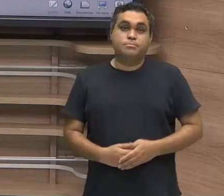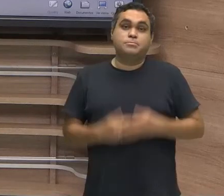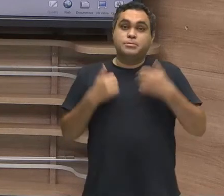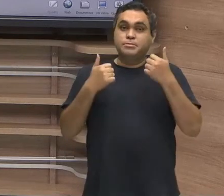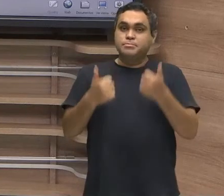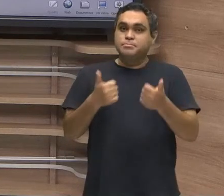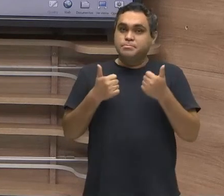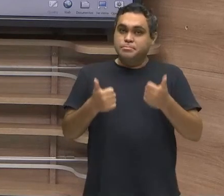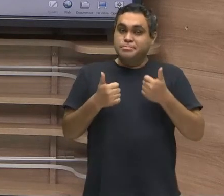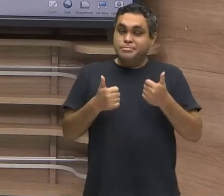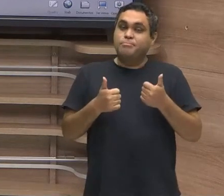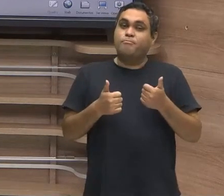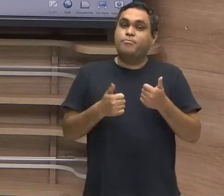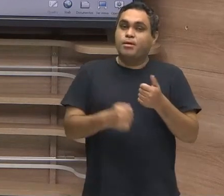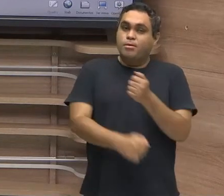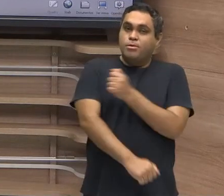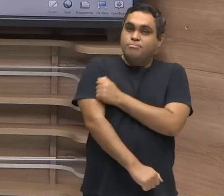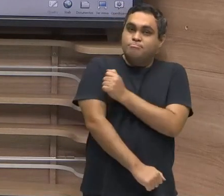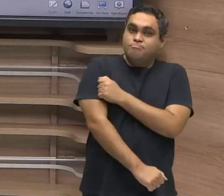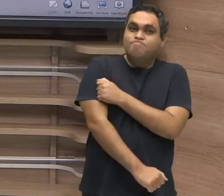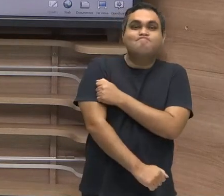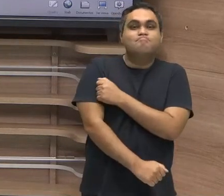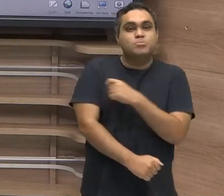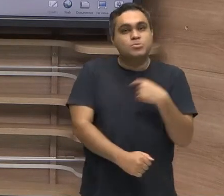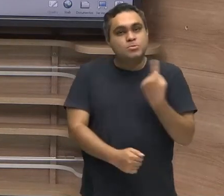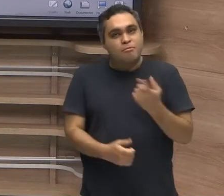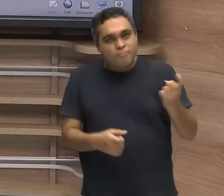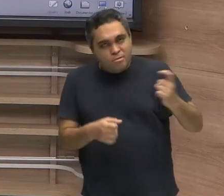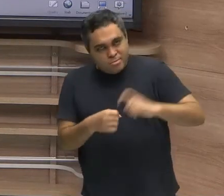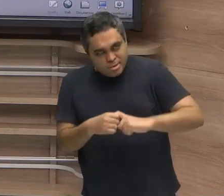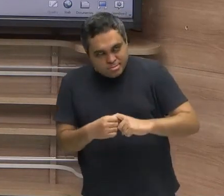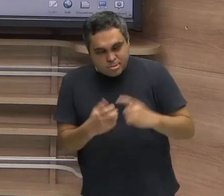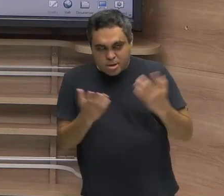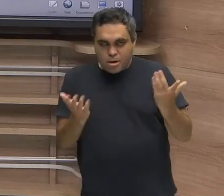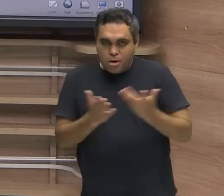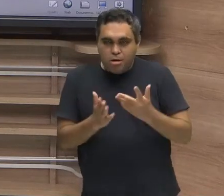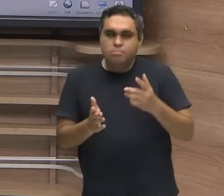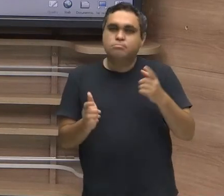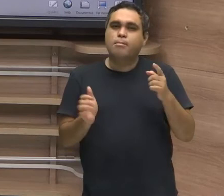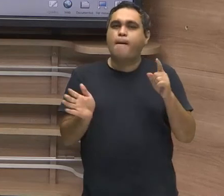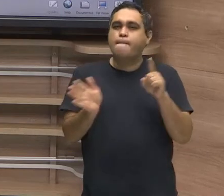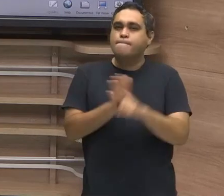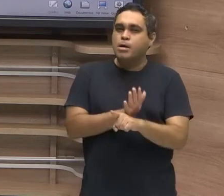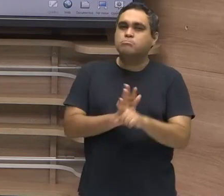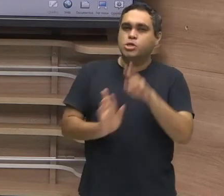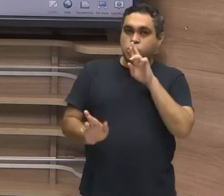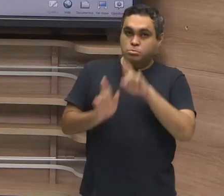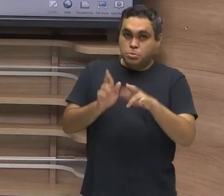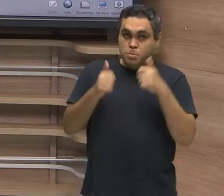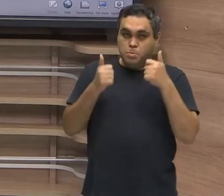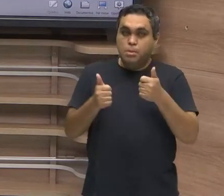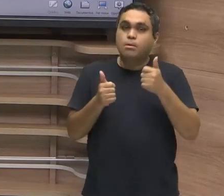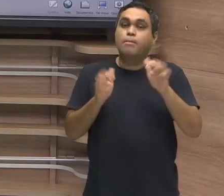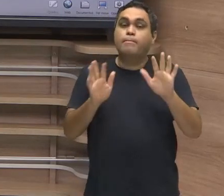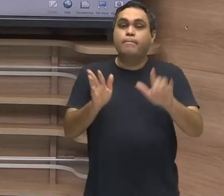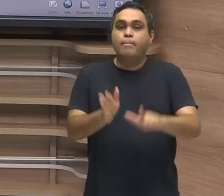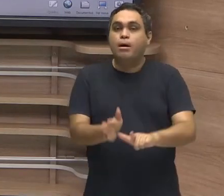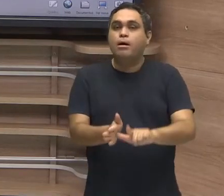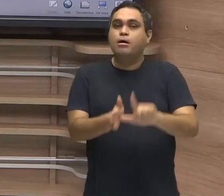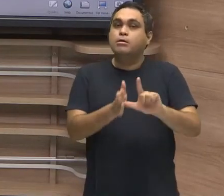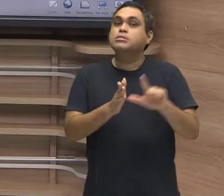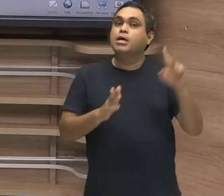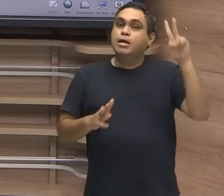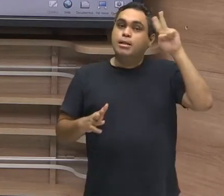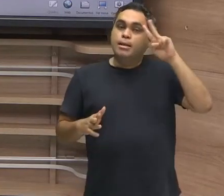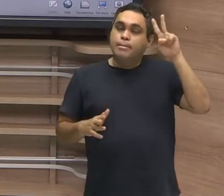Muito bem, alunos, estamos de volta. Vamos lá solucionar a nossa questão. Mas antes vamos relembrar aí o que eu pedi para